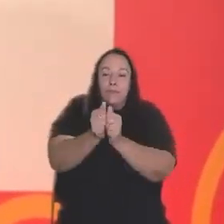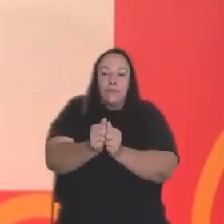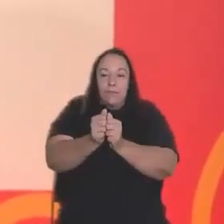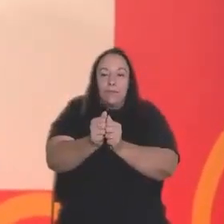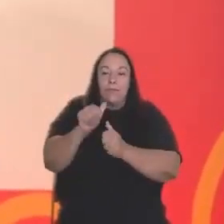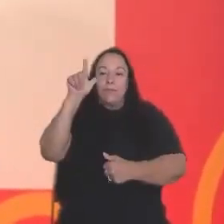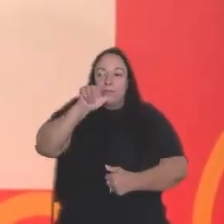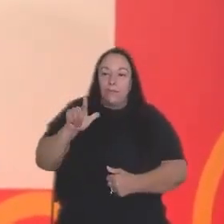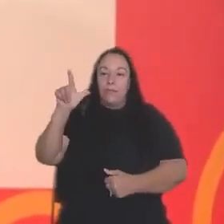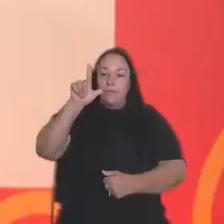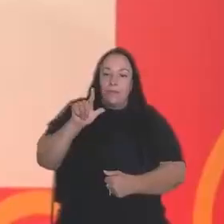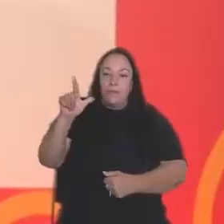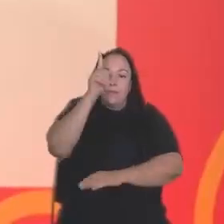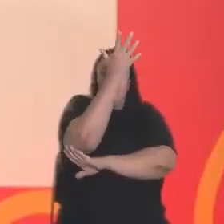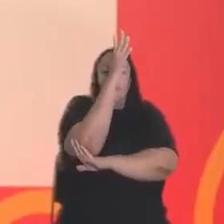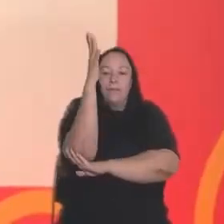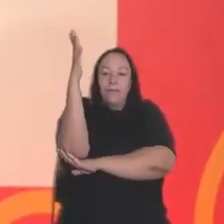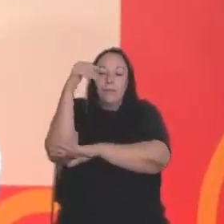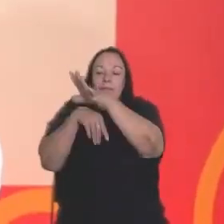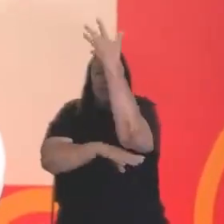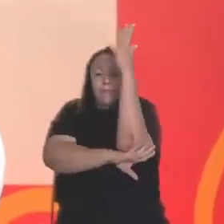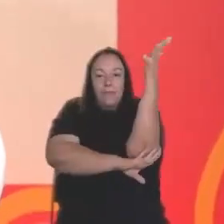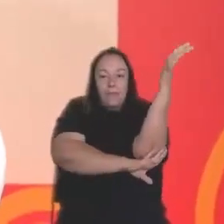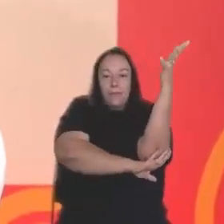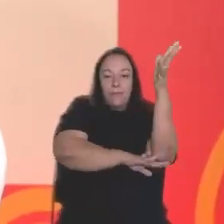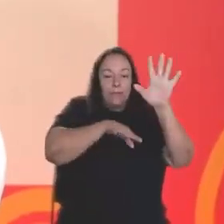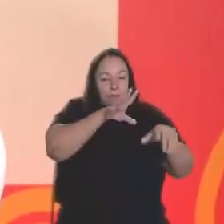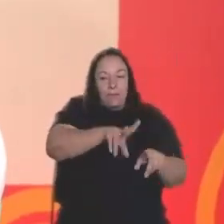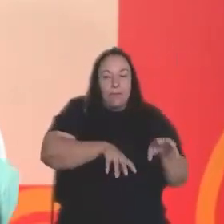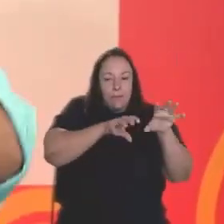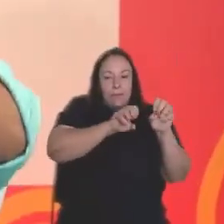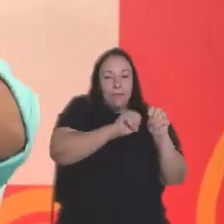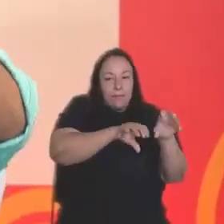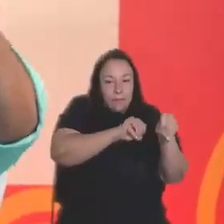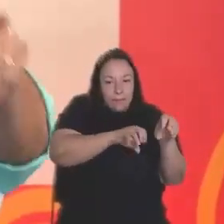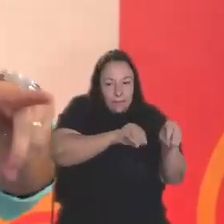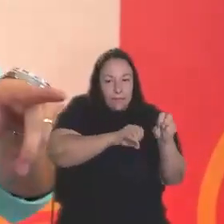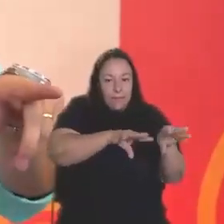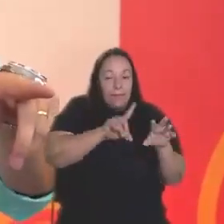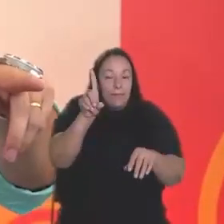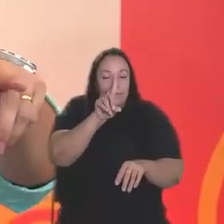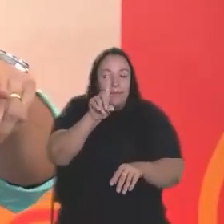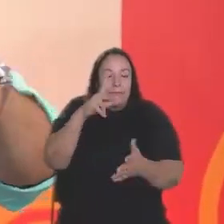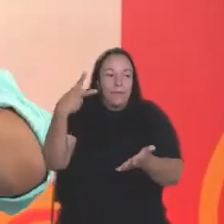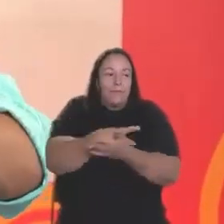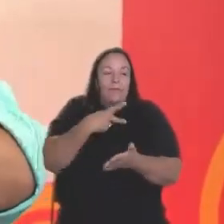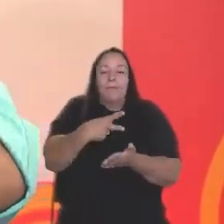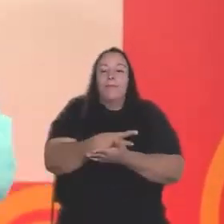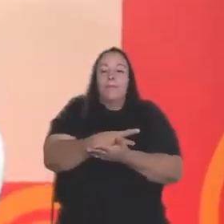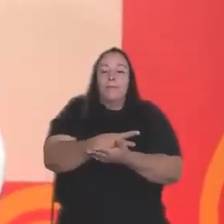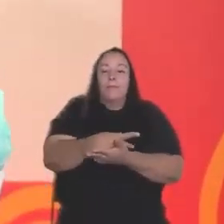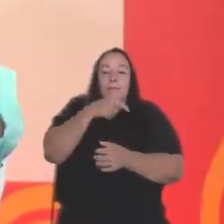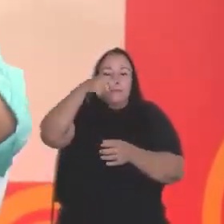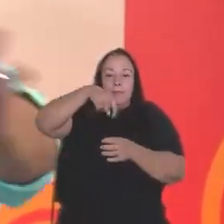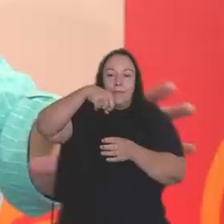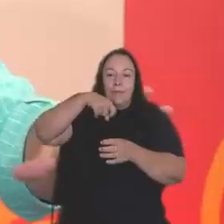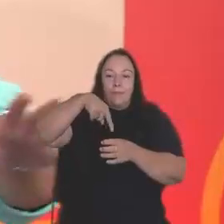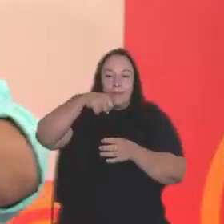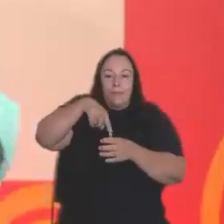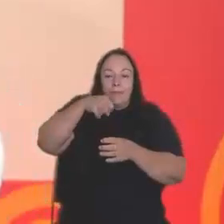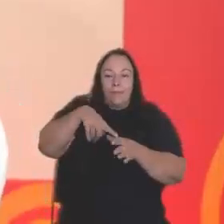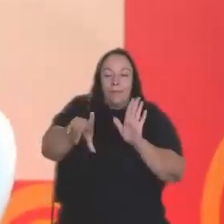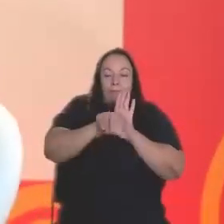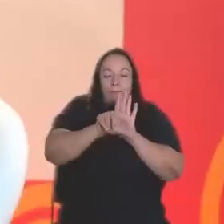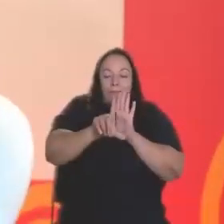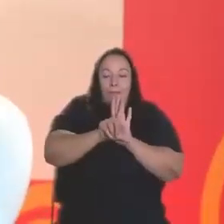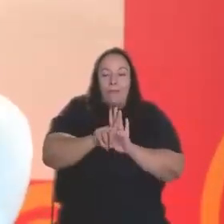literatura com o meio ambiente, educação, não tem como errar, não. A gente vai estar semeando e a lei da semeadura, para mim, é a lei que não